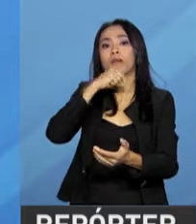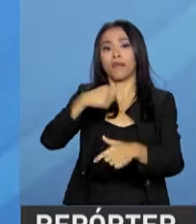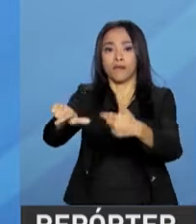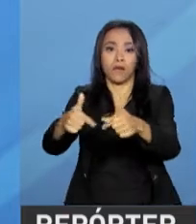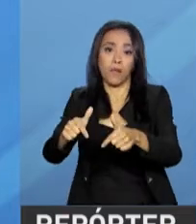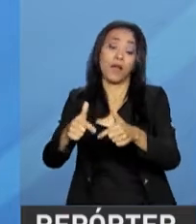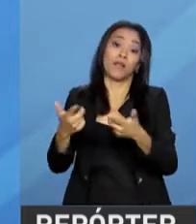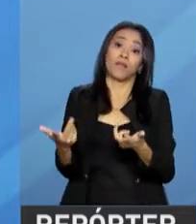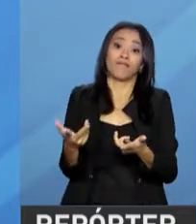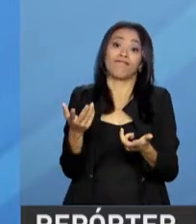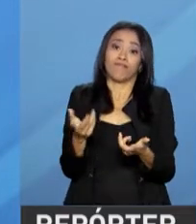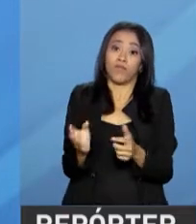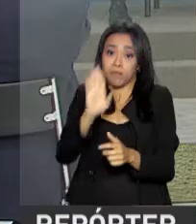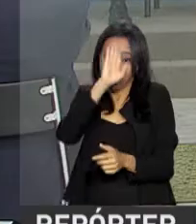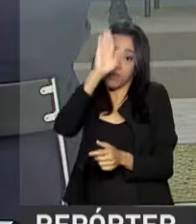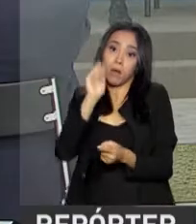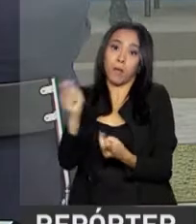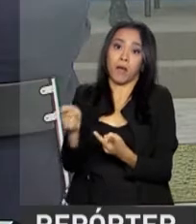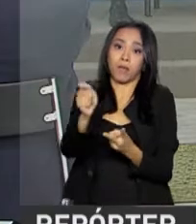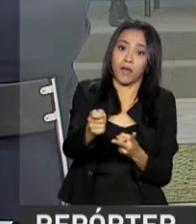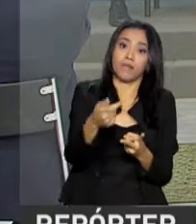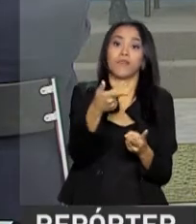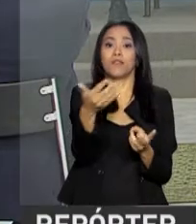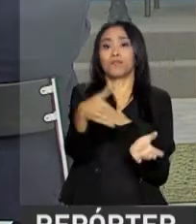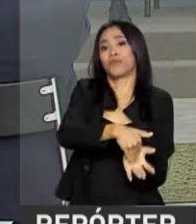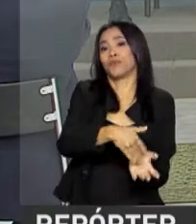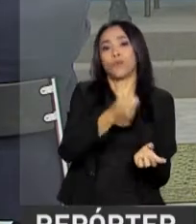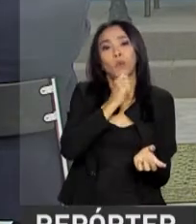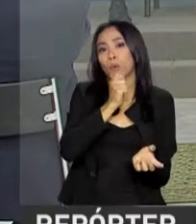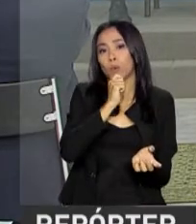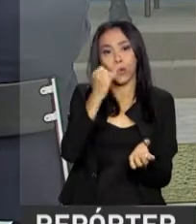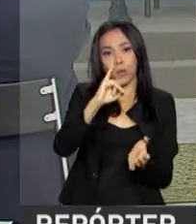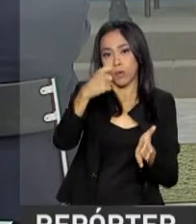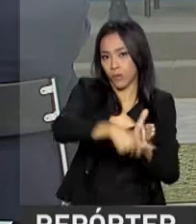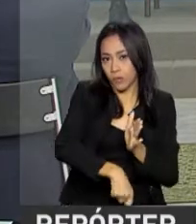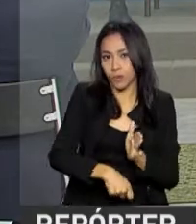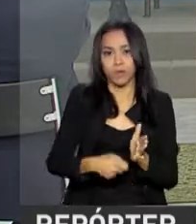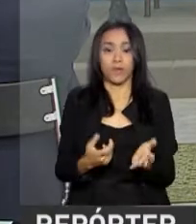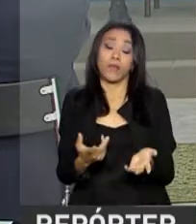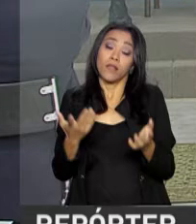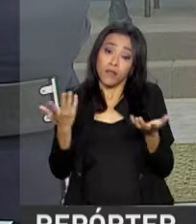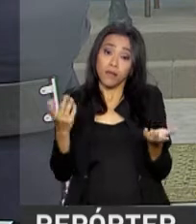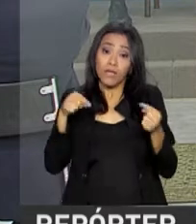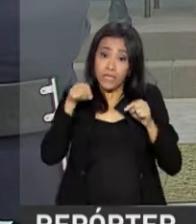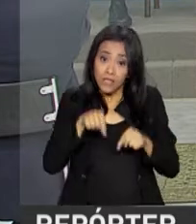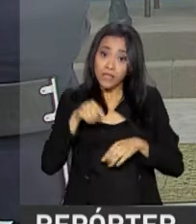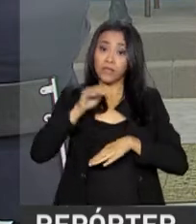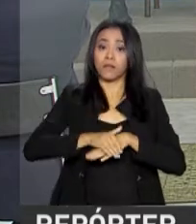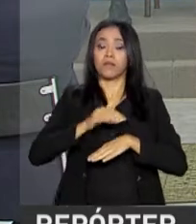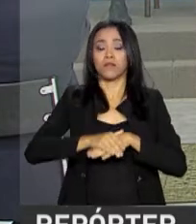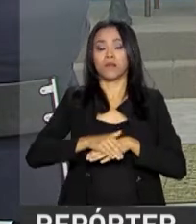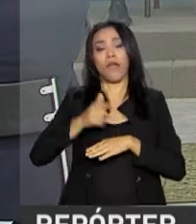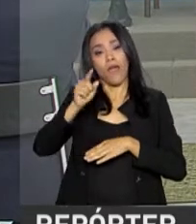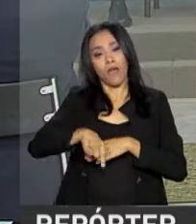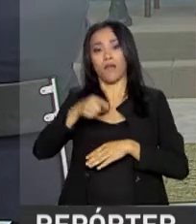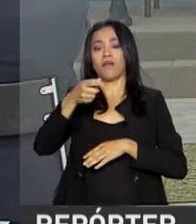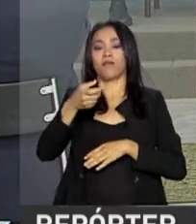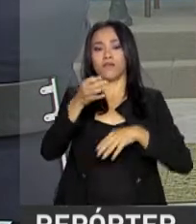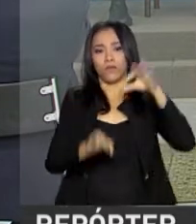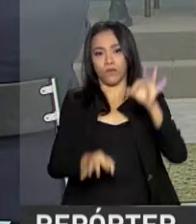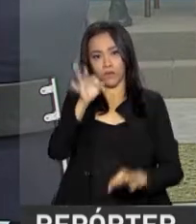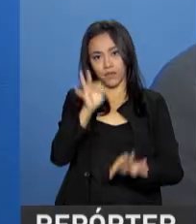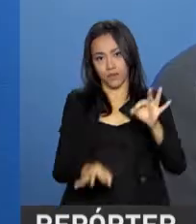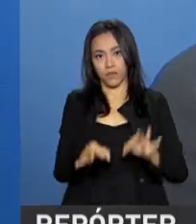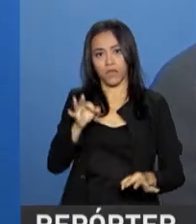de justiça do governo um ato de justiça para com todos eles até porque o presidente é só